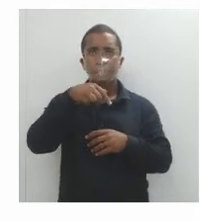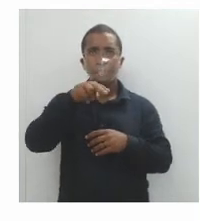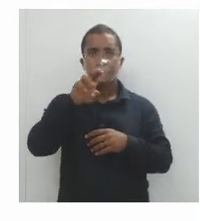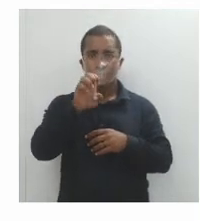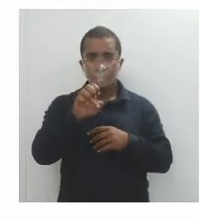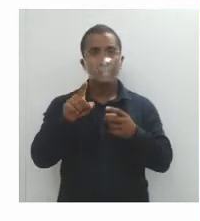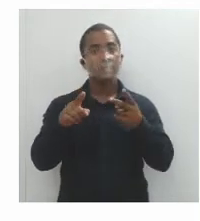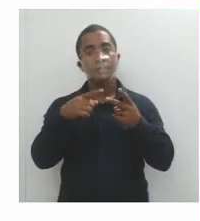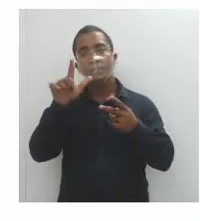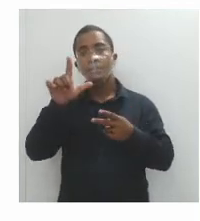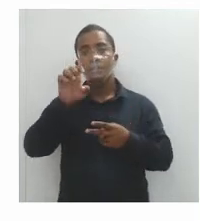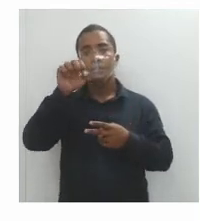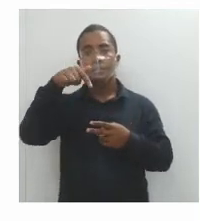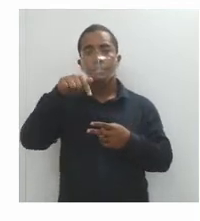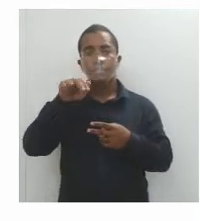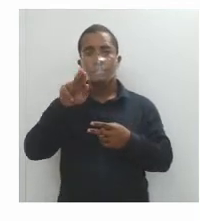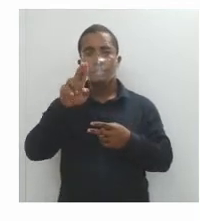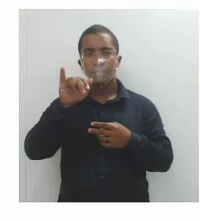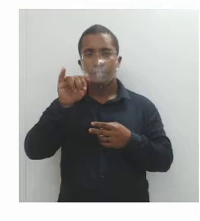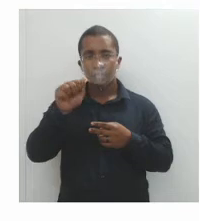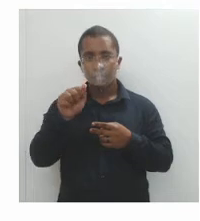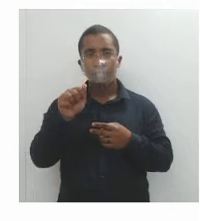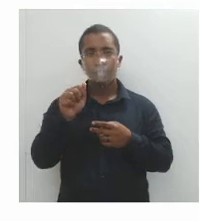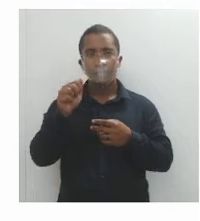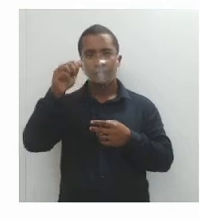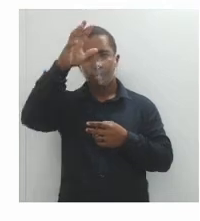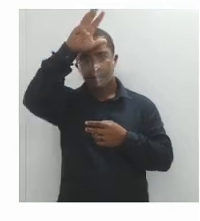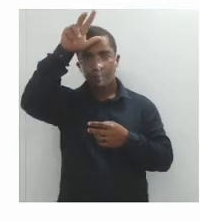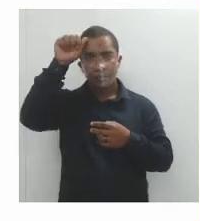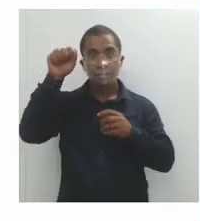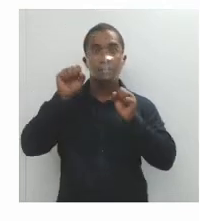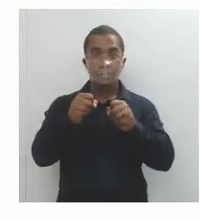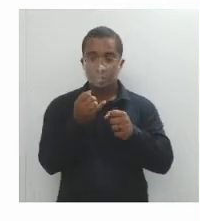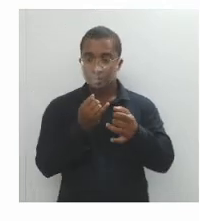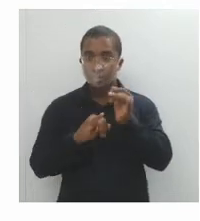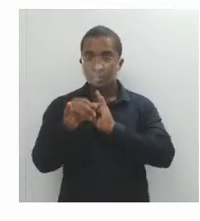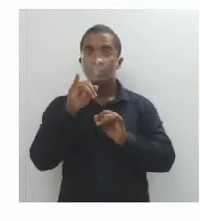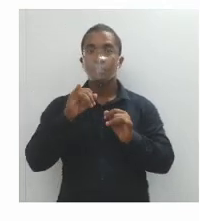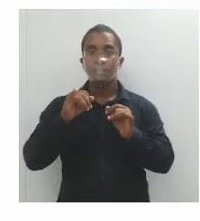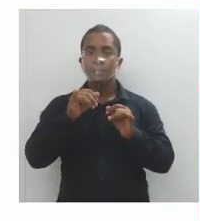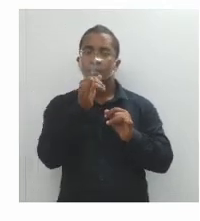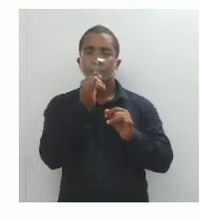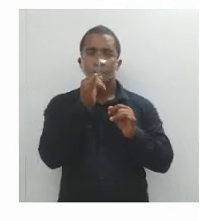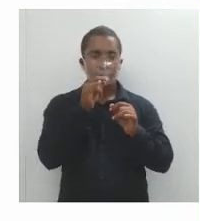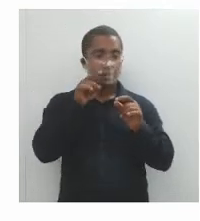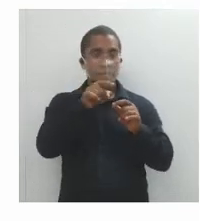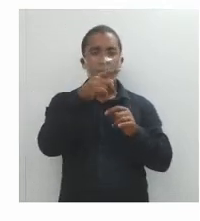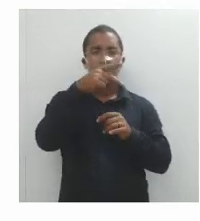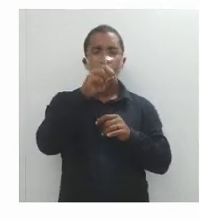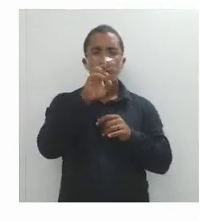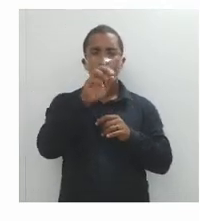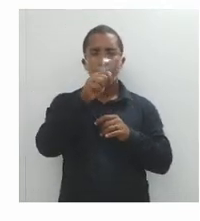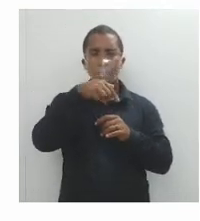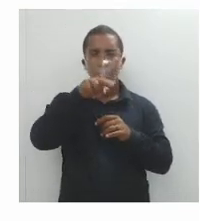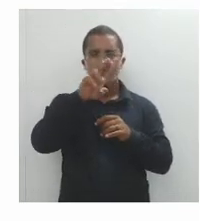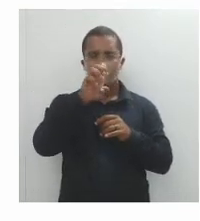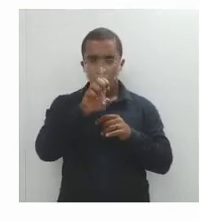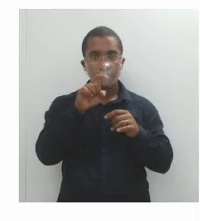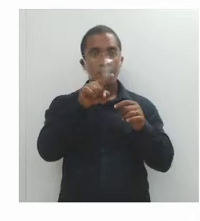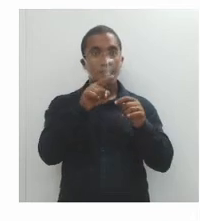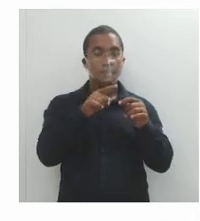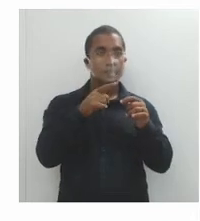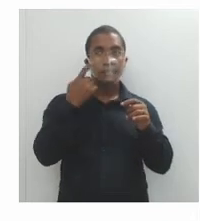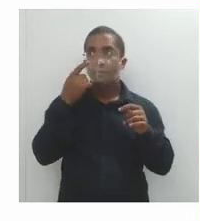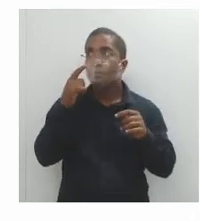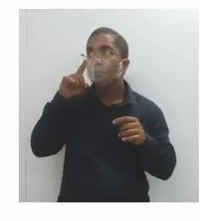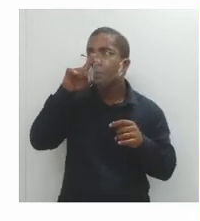Amazônia, podem produzir uma corrente elétrica quando se encontram em perigo. Um poraquê de 1 metro de comprimento em perigo produz